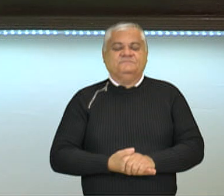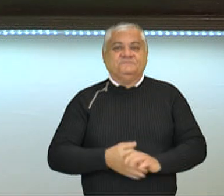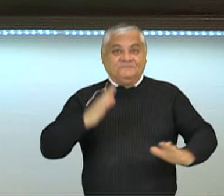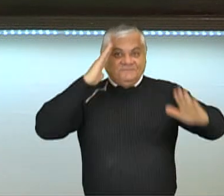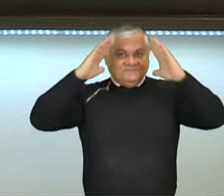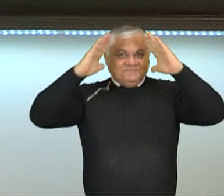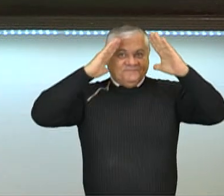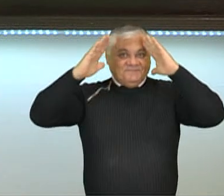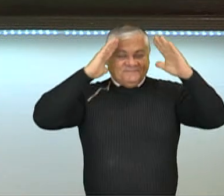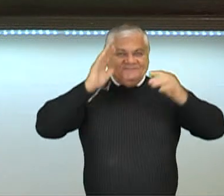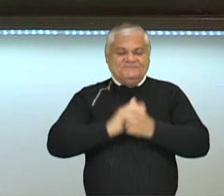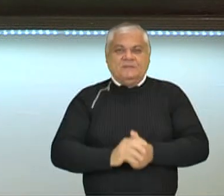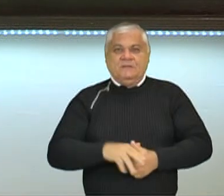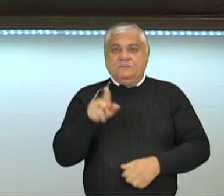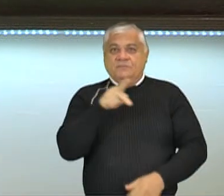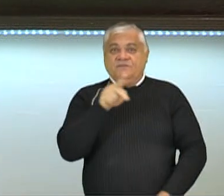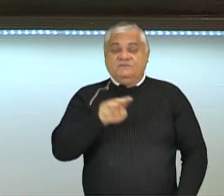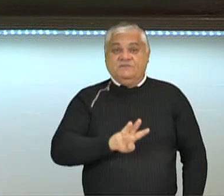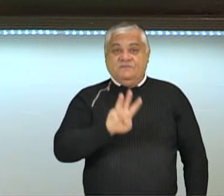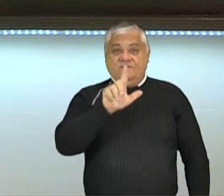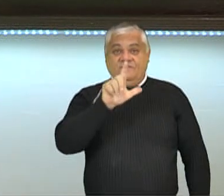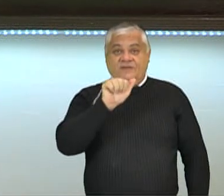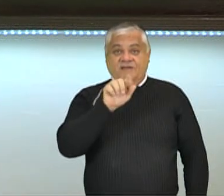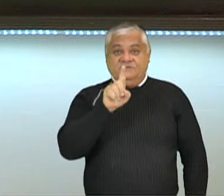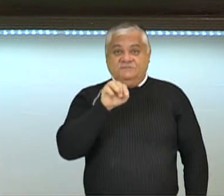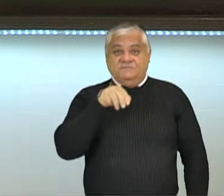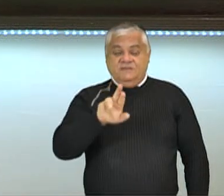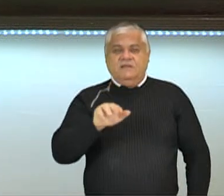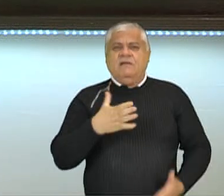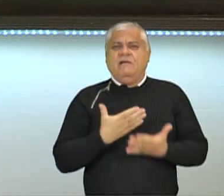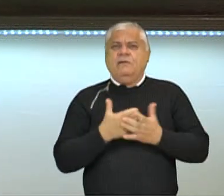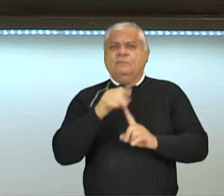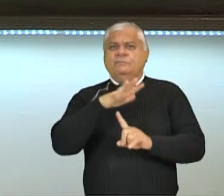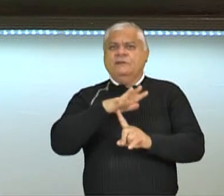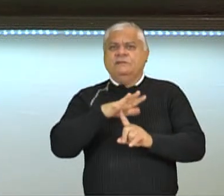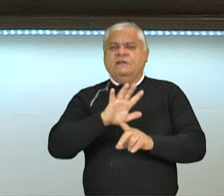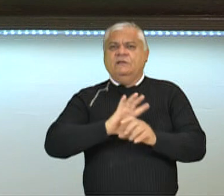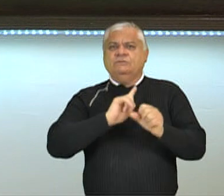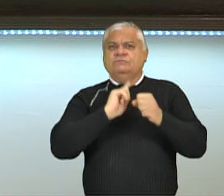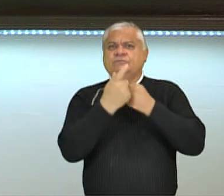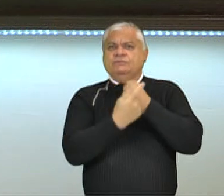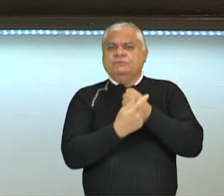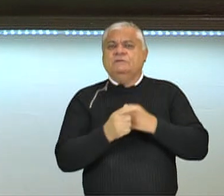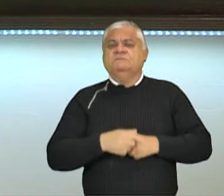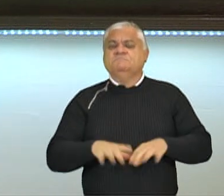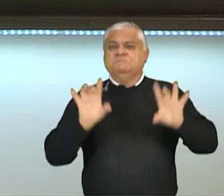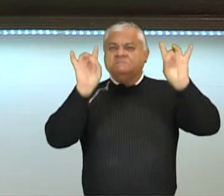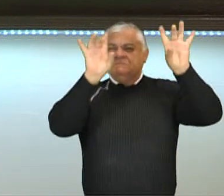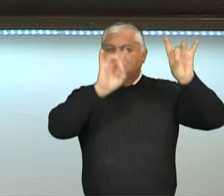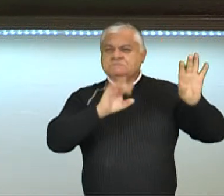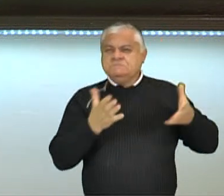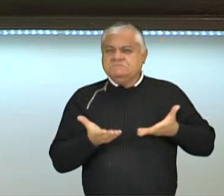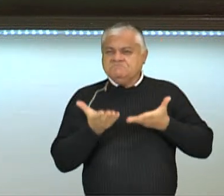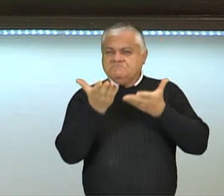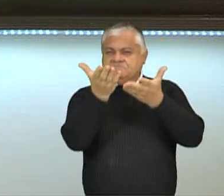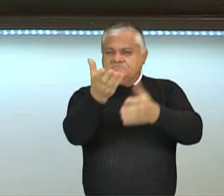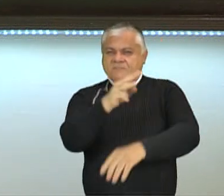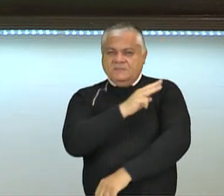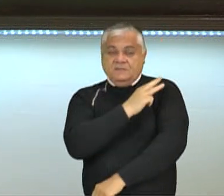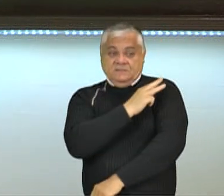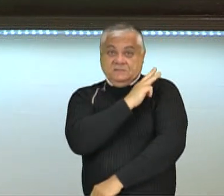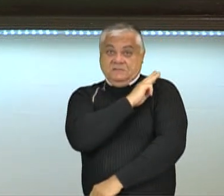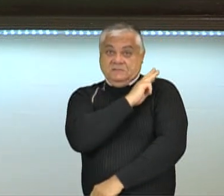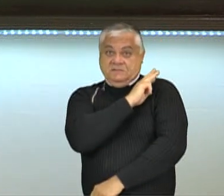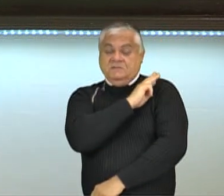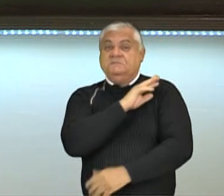Salve, salve, galera! Professor Wladimir na área com a aula Paraná de Geografia, especialmente para você da terceira